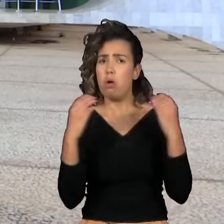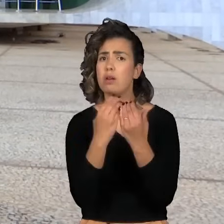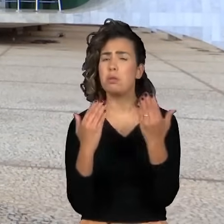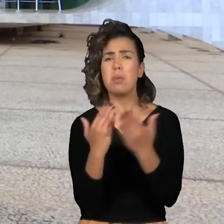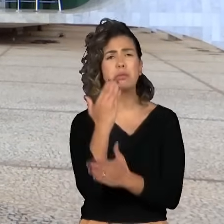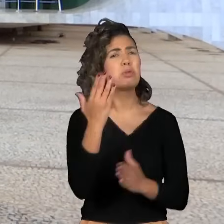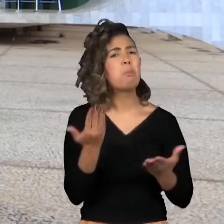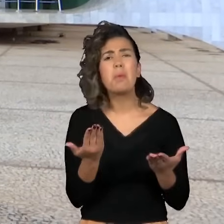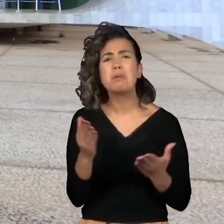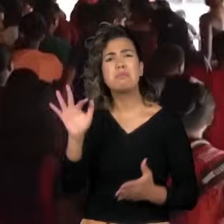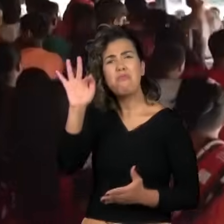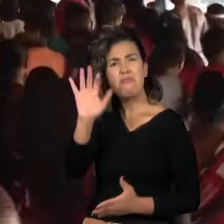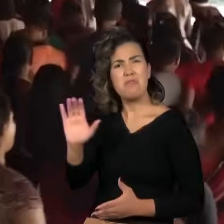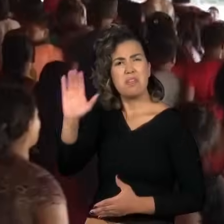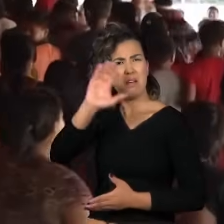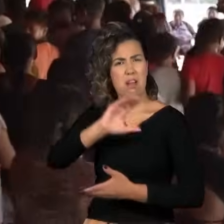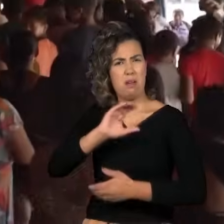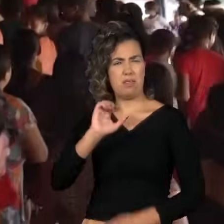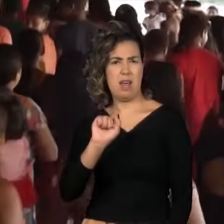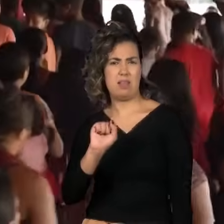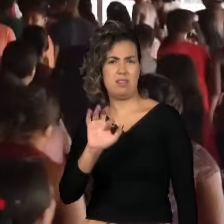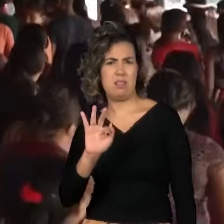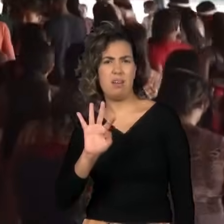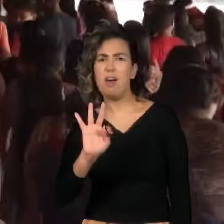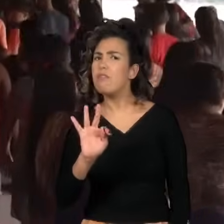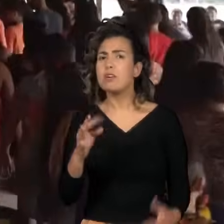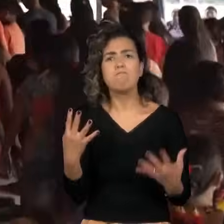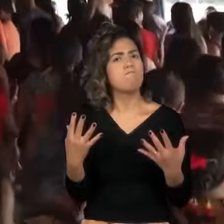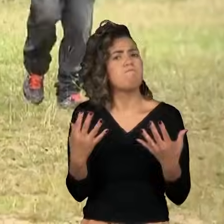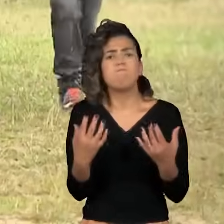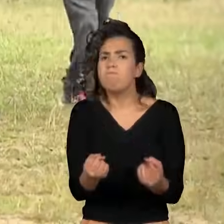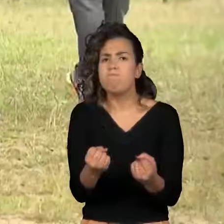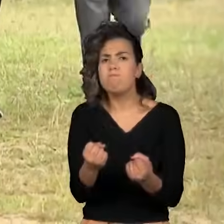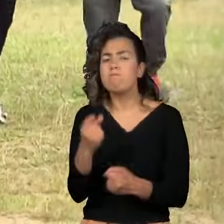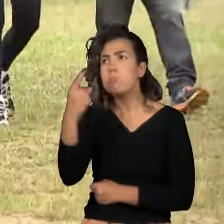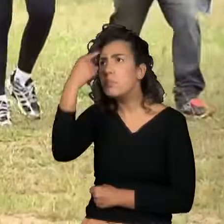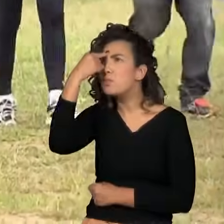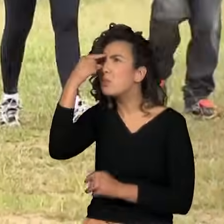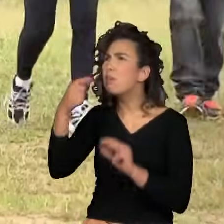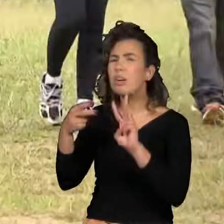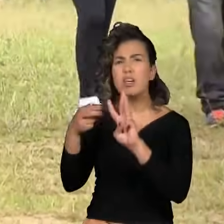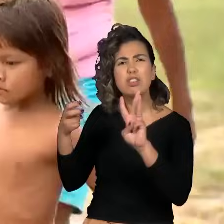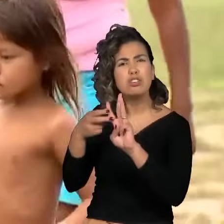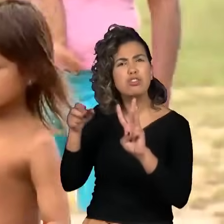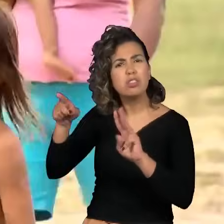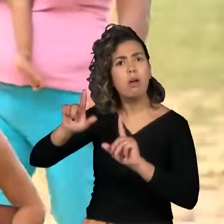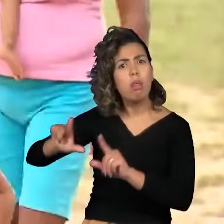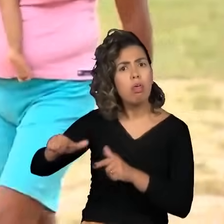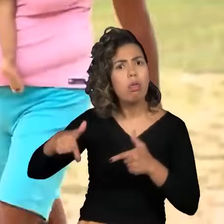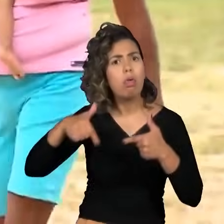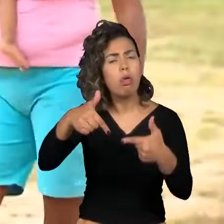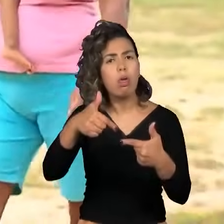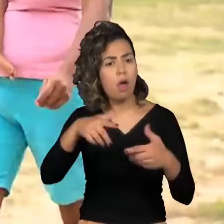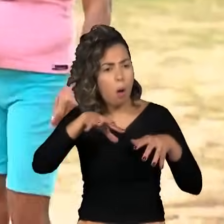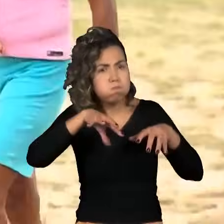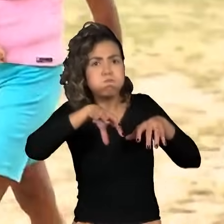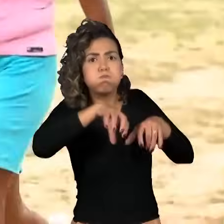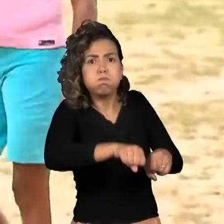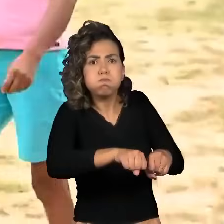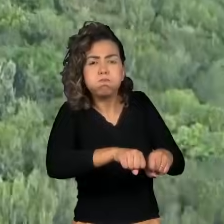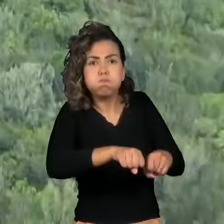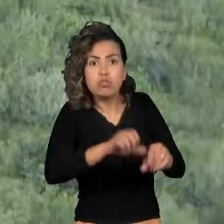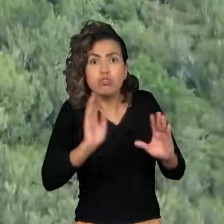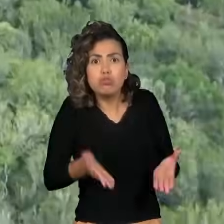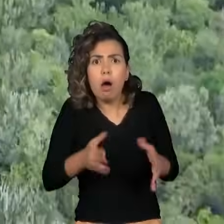Supremo Tribunal Federal, estabelecia que os indígenas só poderiam reivindicar a demarcação de terras que